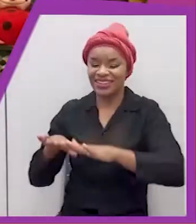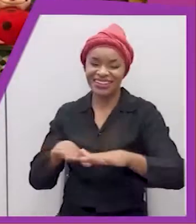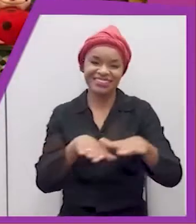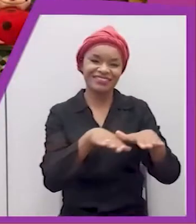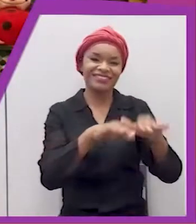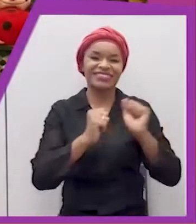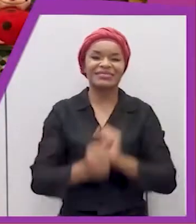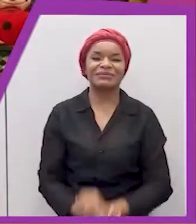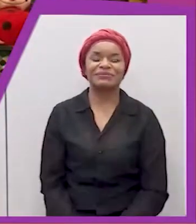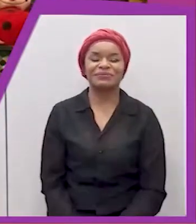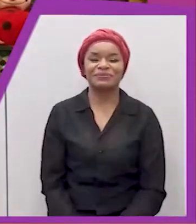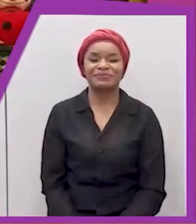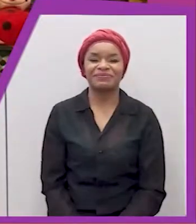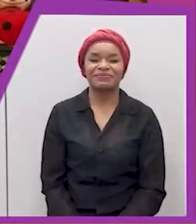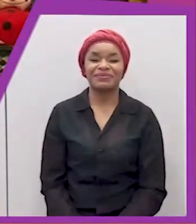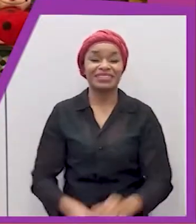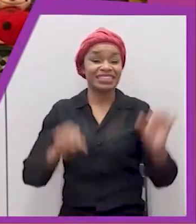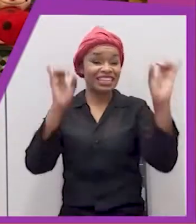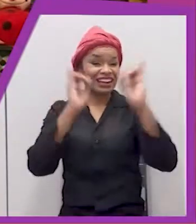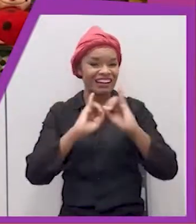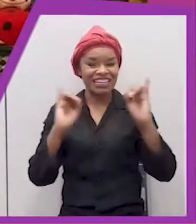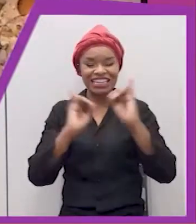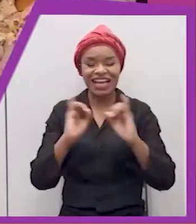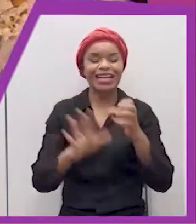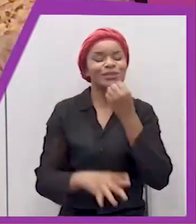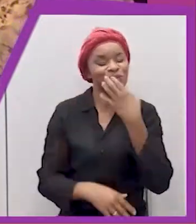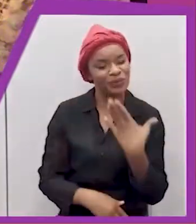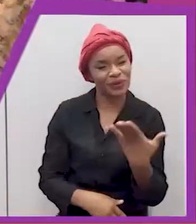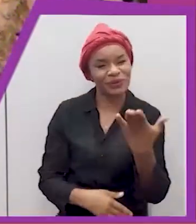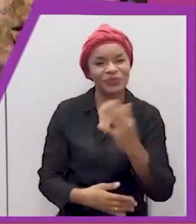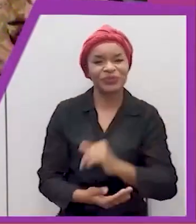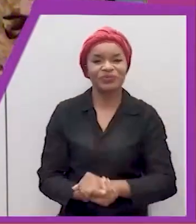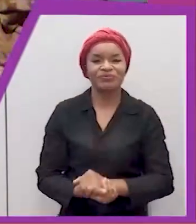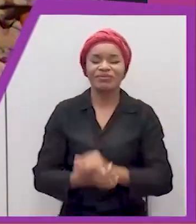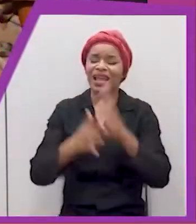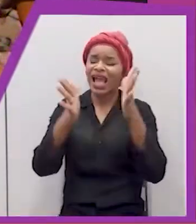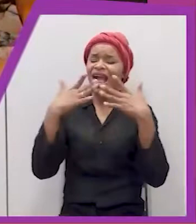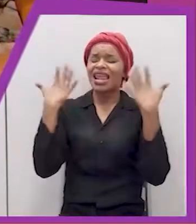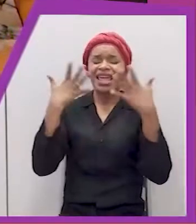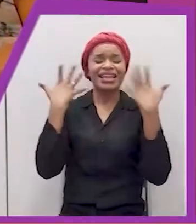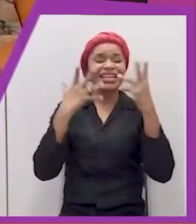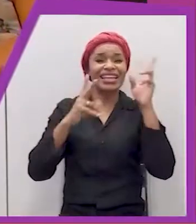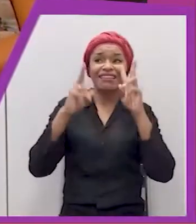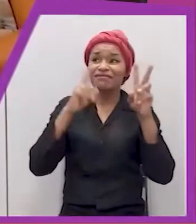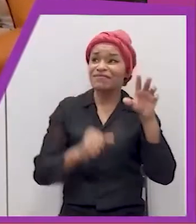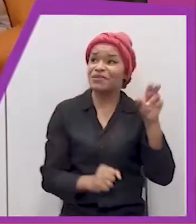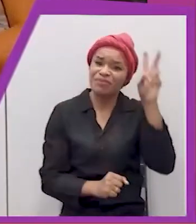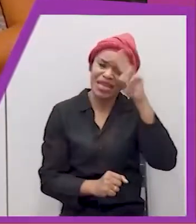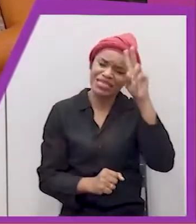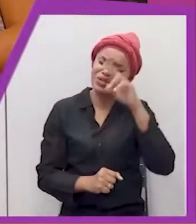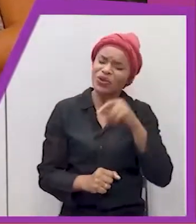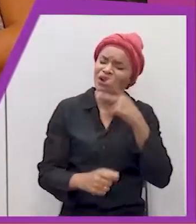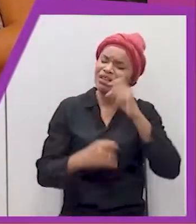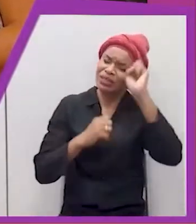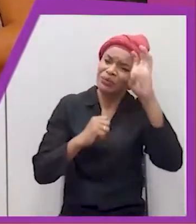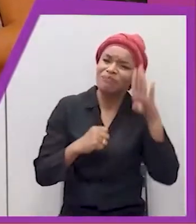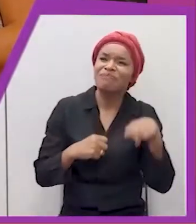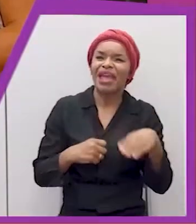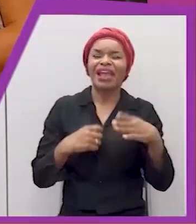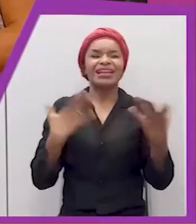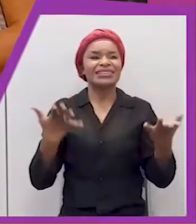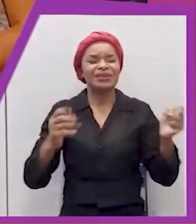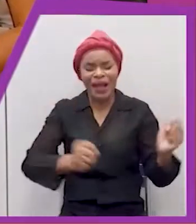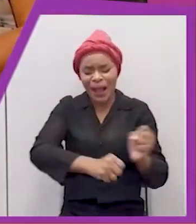Olá tudo bom Que alegria ouvir minha história tão bem contada tão tanta emoção